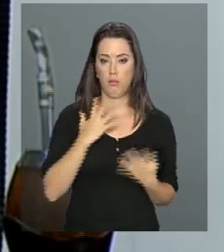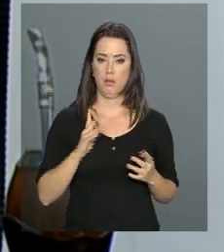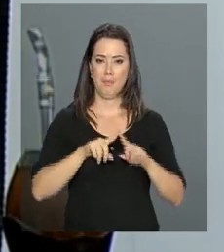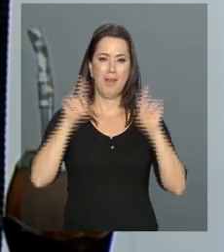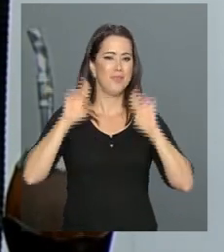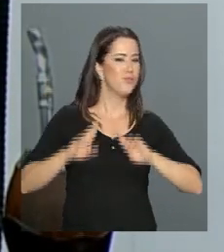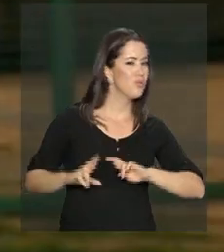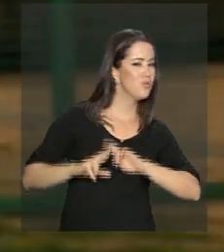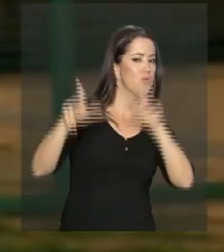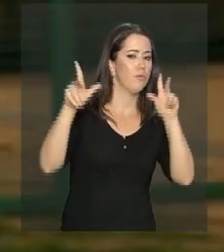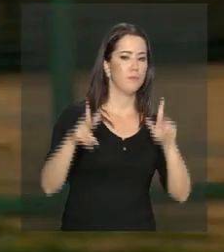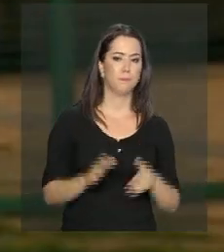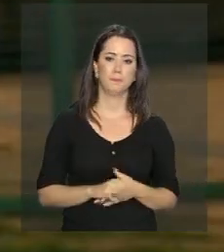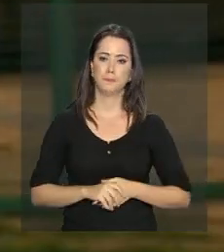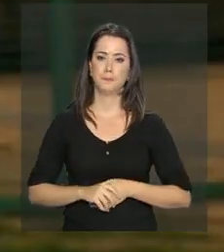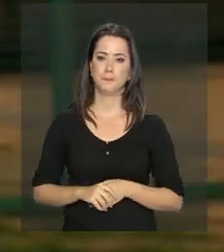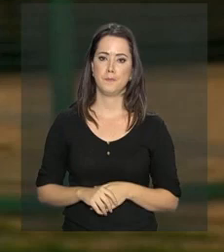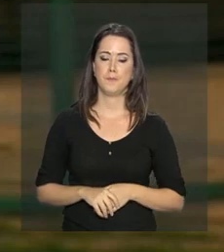diferente